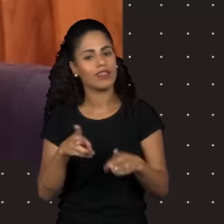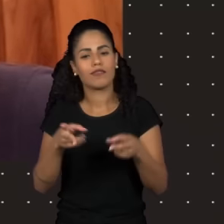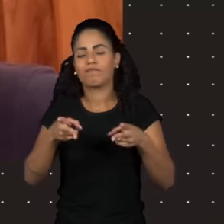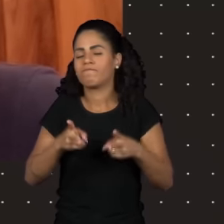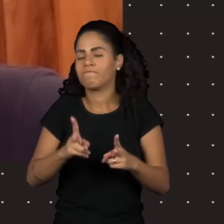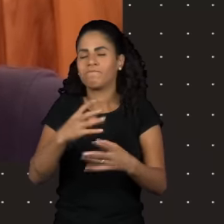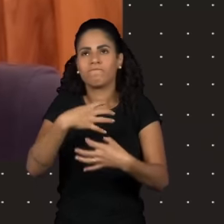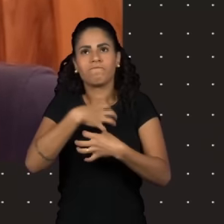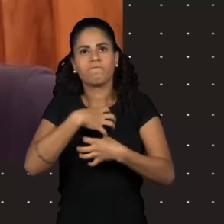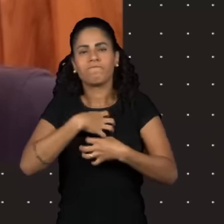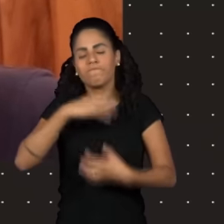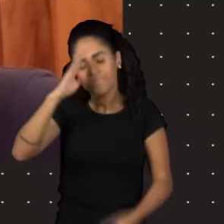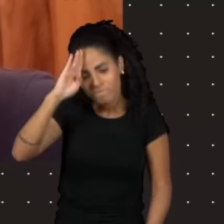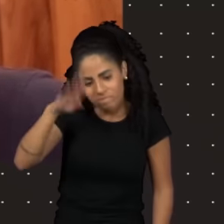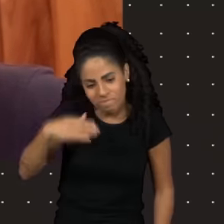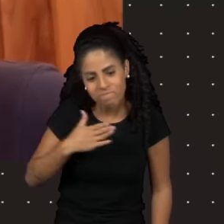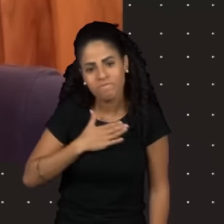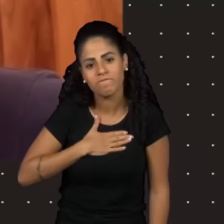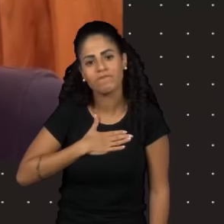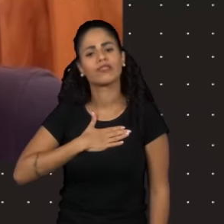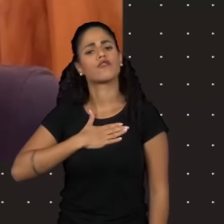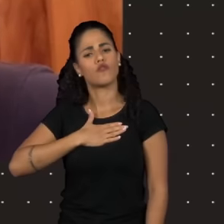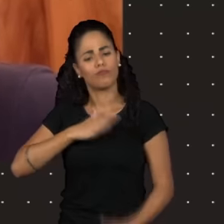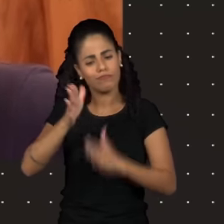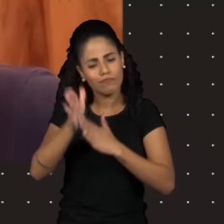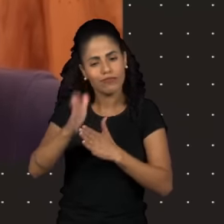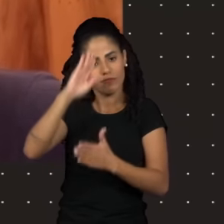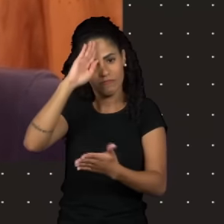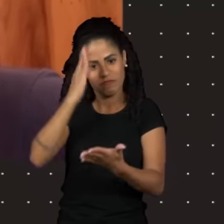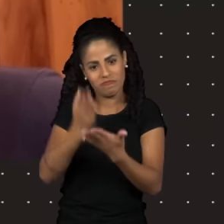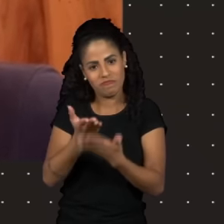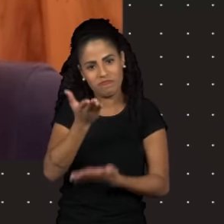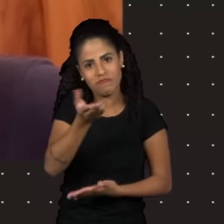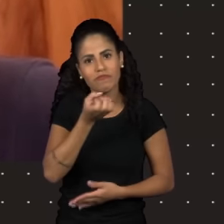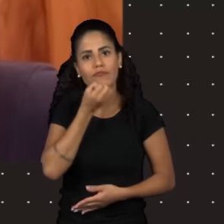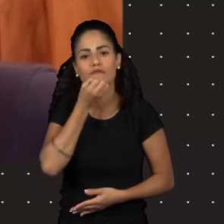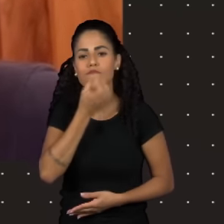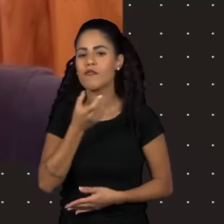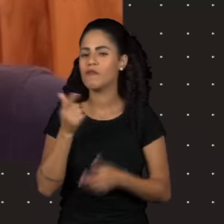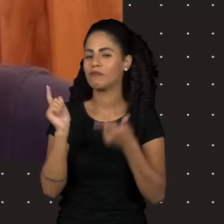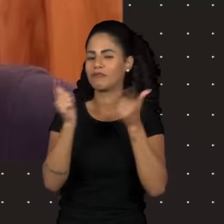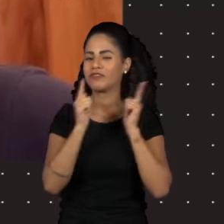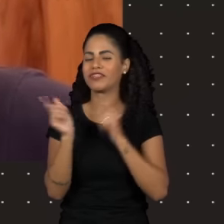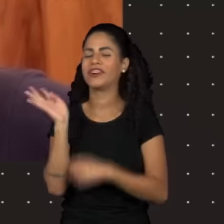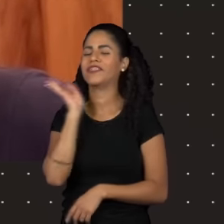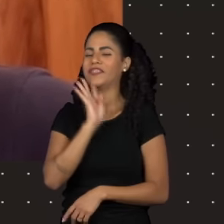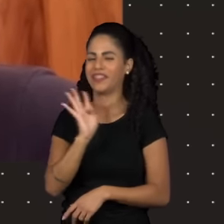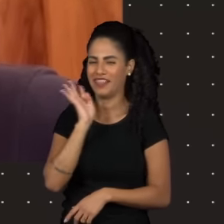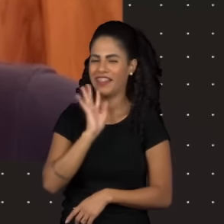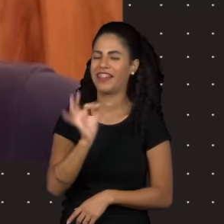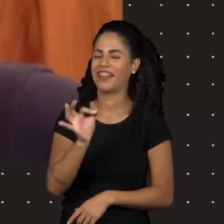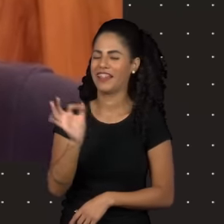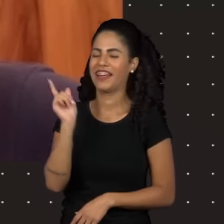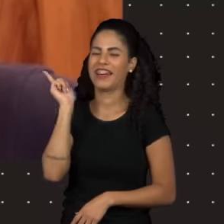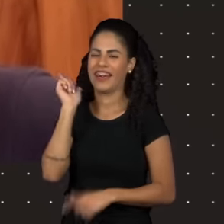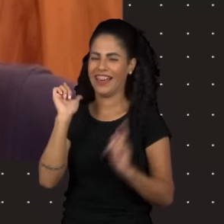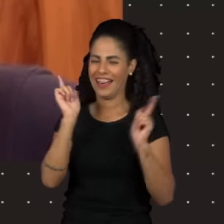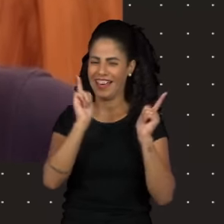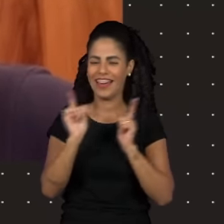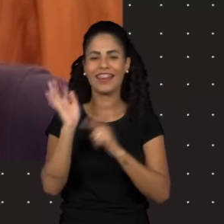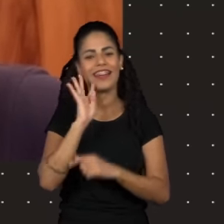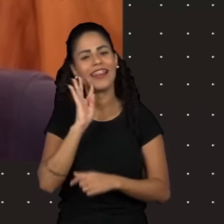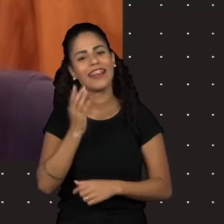muito honrado, confiante. Fora que ela é muito divertida, né? Muito bagaceira. Te